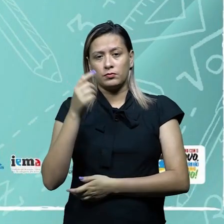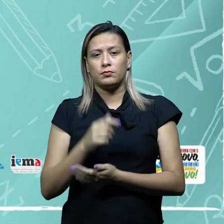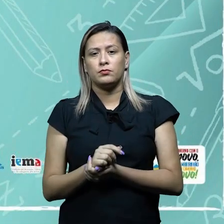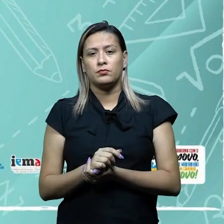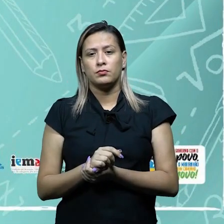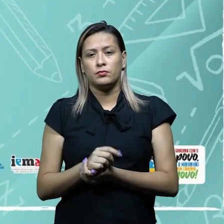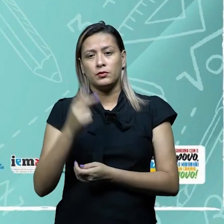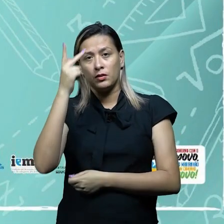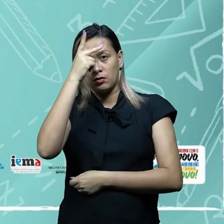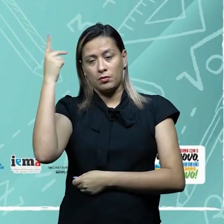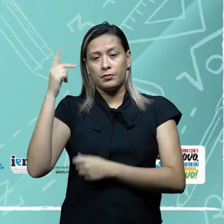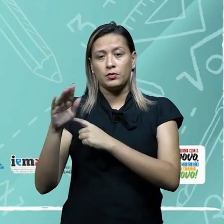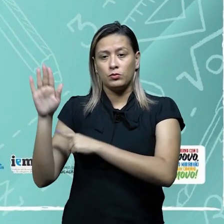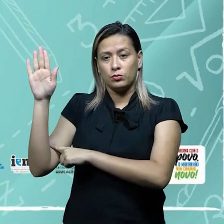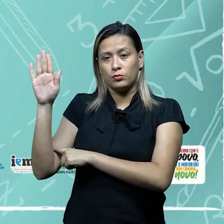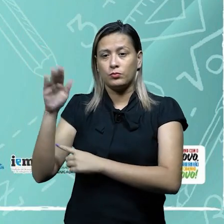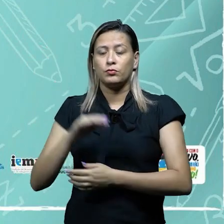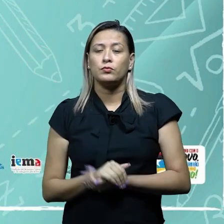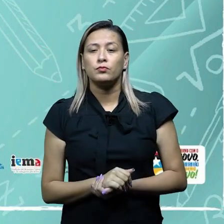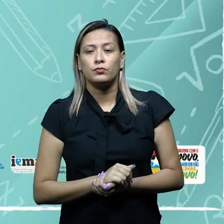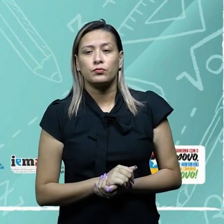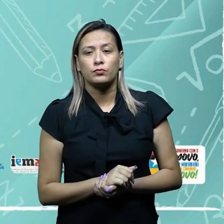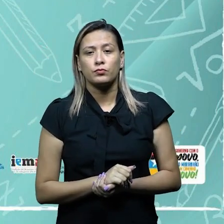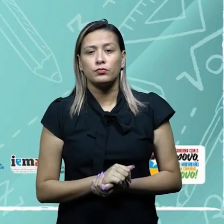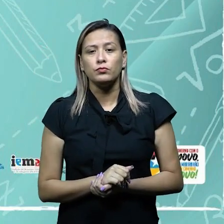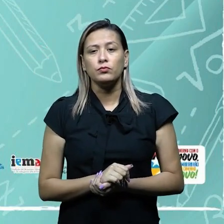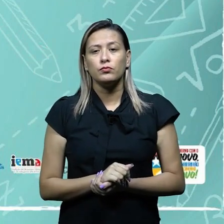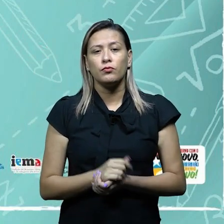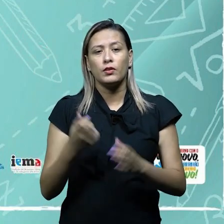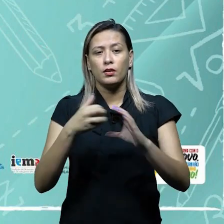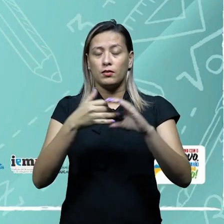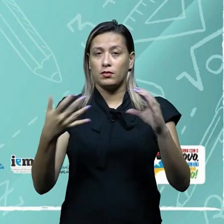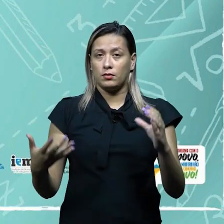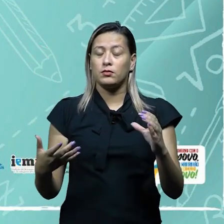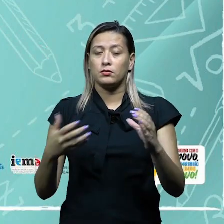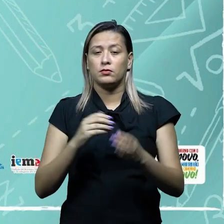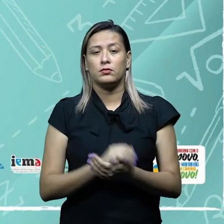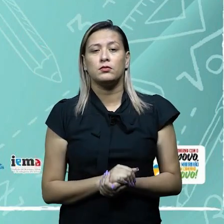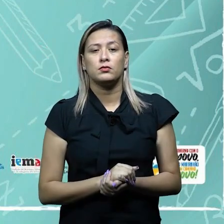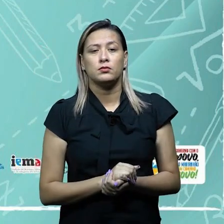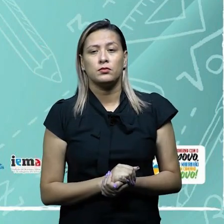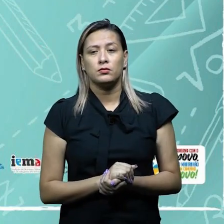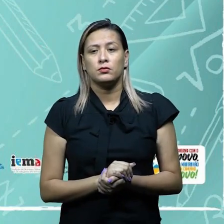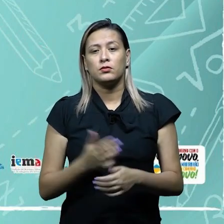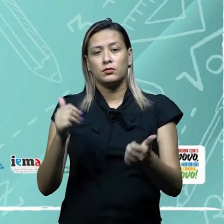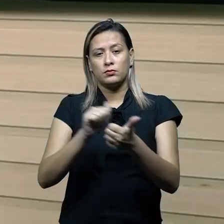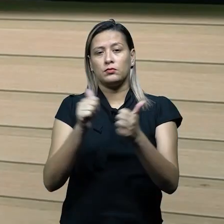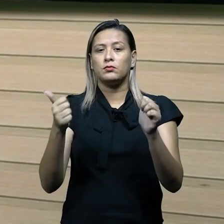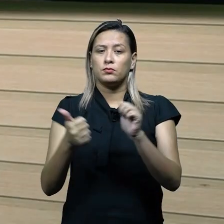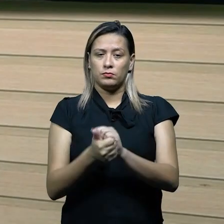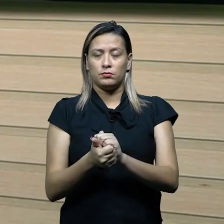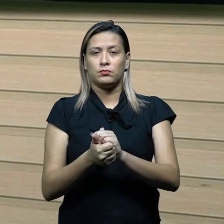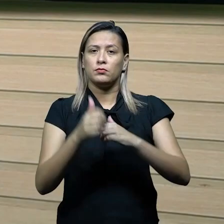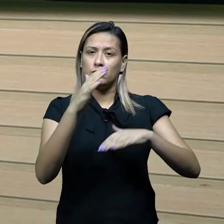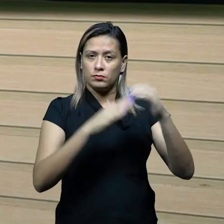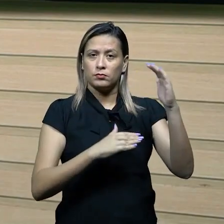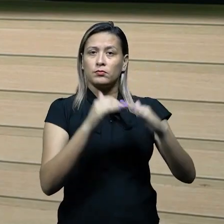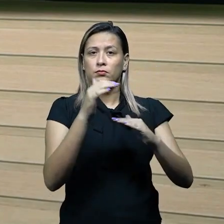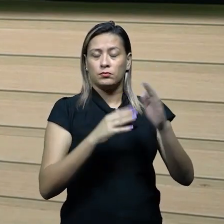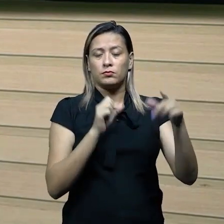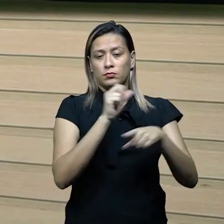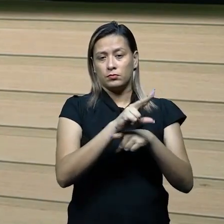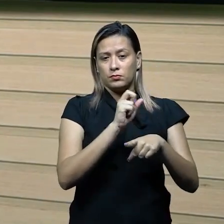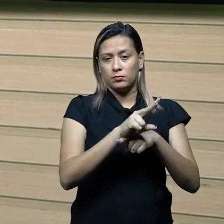trago. Escolha do candidato que preencha de maneira mais adequada o perfil do cargo adequado. Professor, eu vi uma vaga lá para